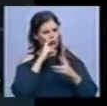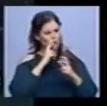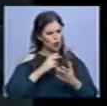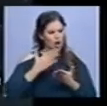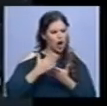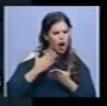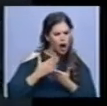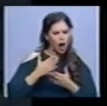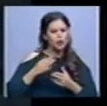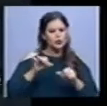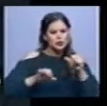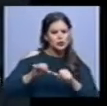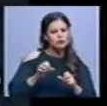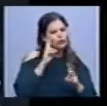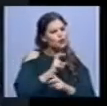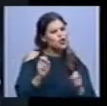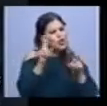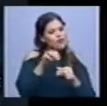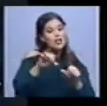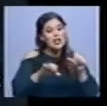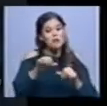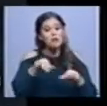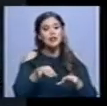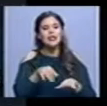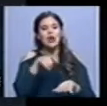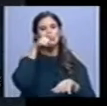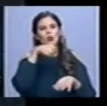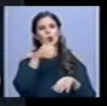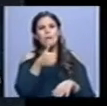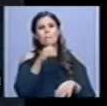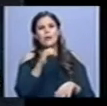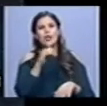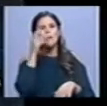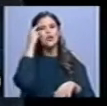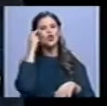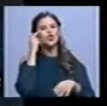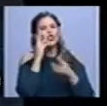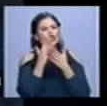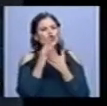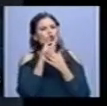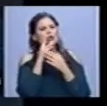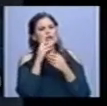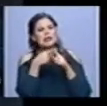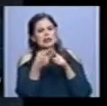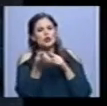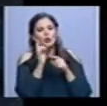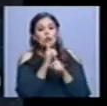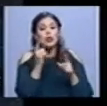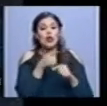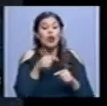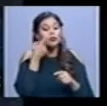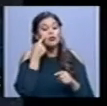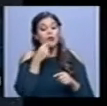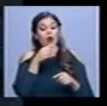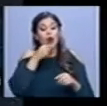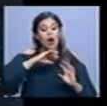descobrir novos compostos químicos. Porque é que para os astrobiólogos é capaz de não ser tão interessante? Porque o que nós conhecemos deste composto químico na Terra é